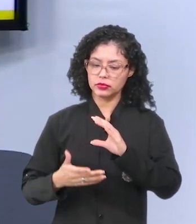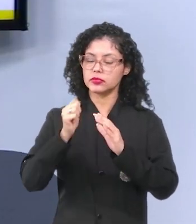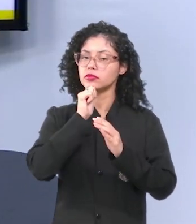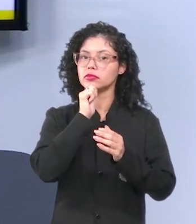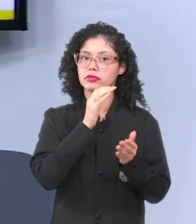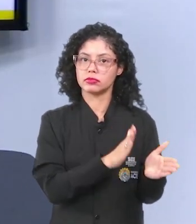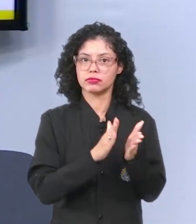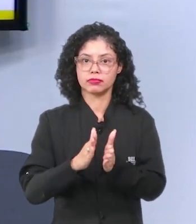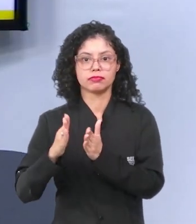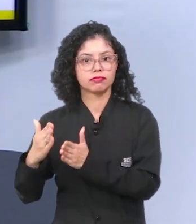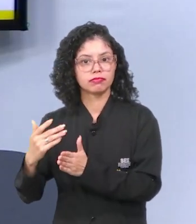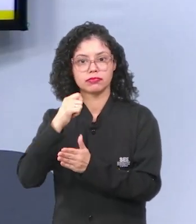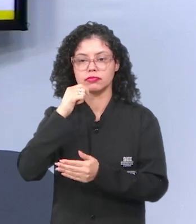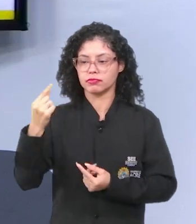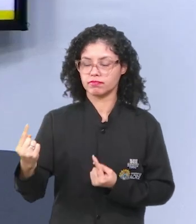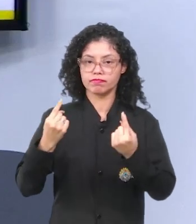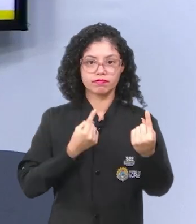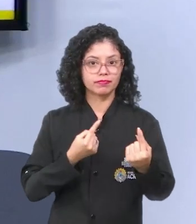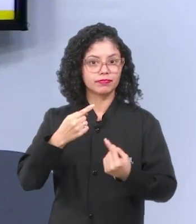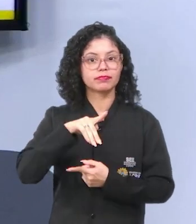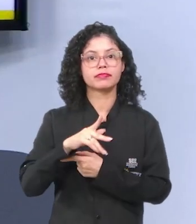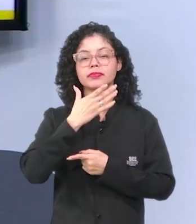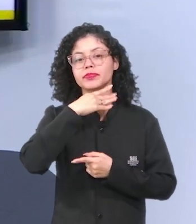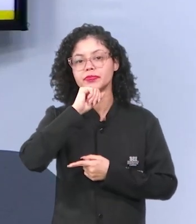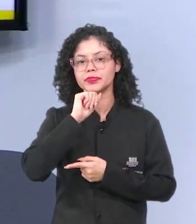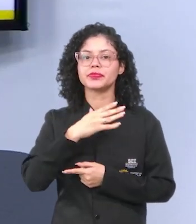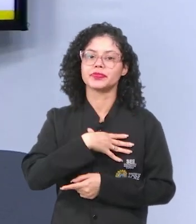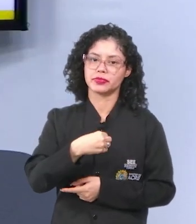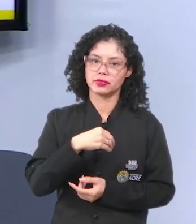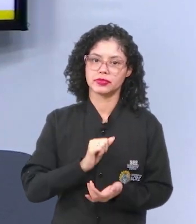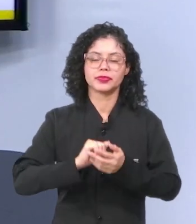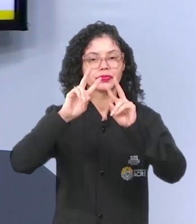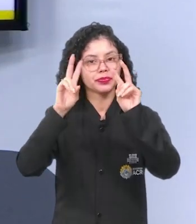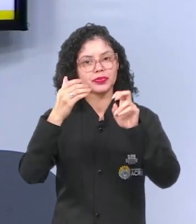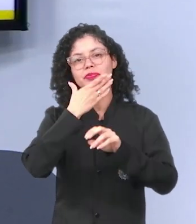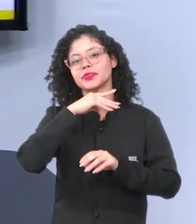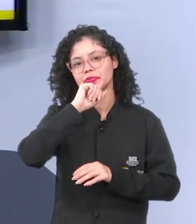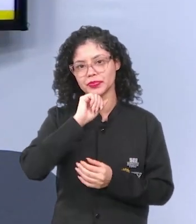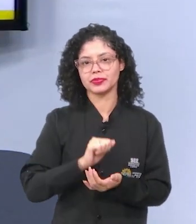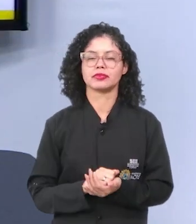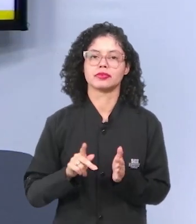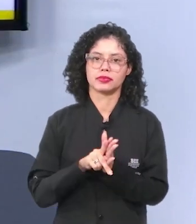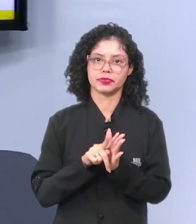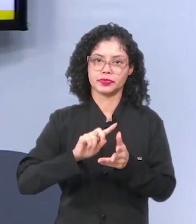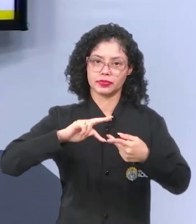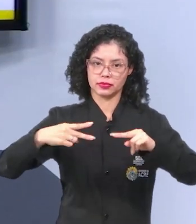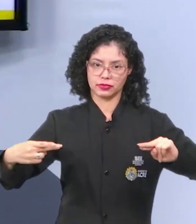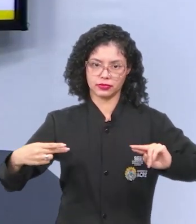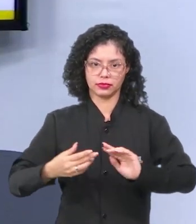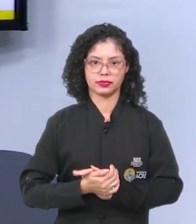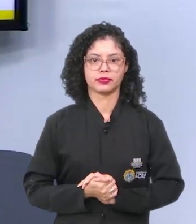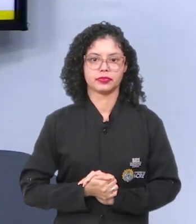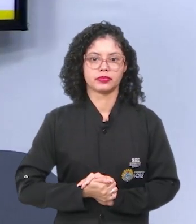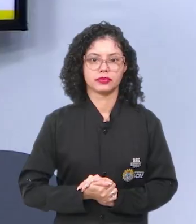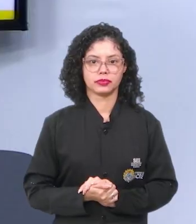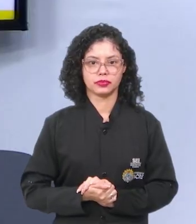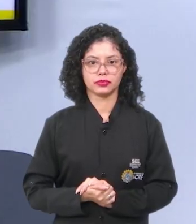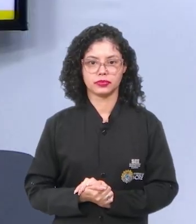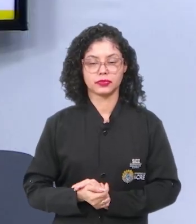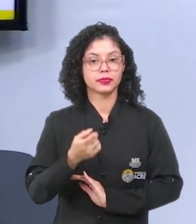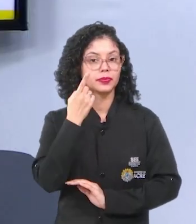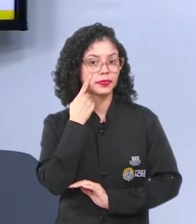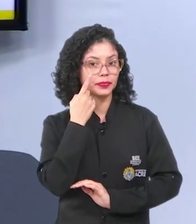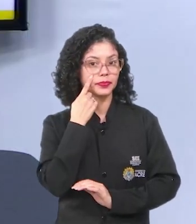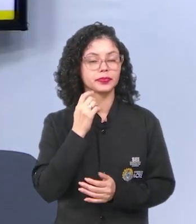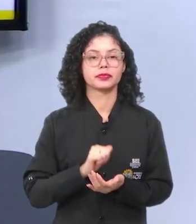são passadas de pais para os filhos. É por isso que ele ganhou esse título de pai da genética, tá ok? E olha só,